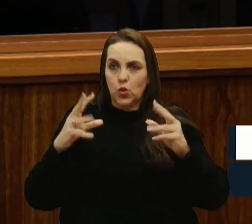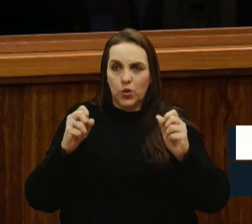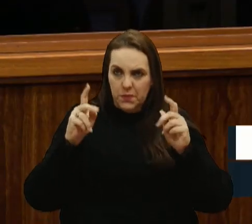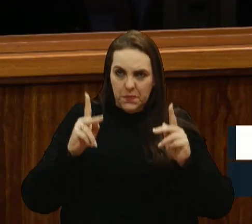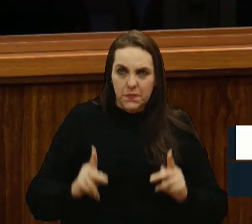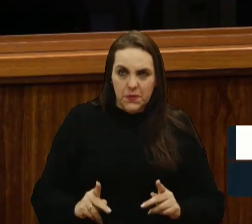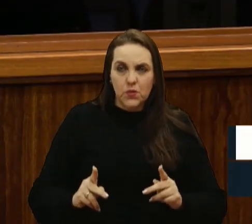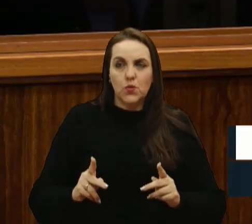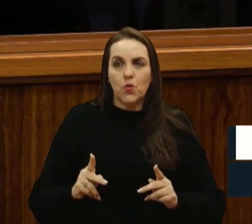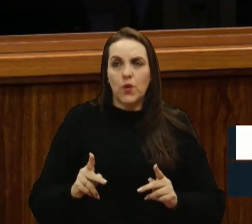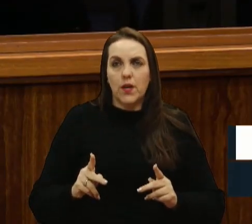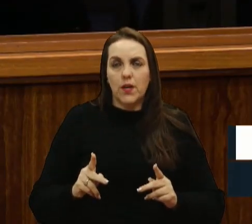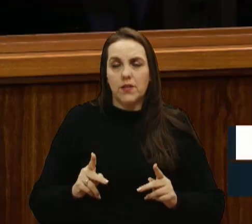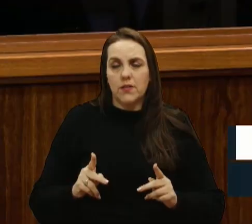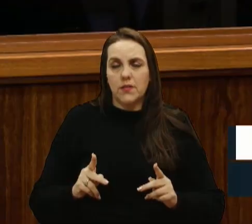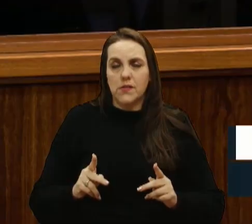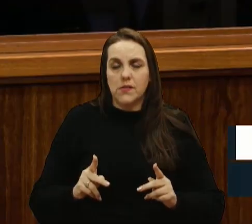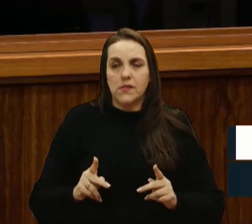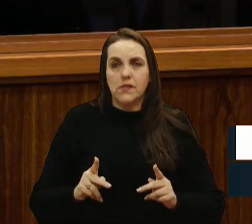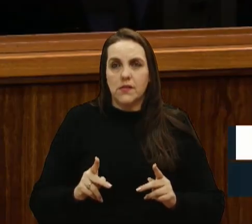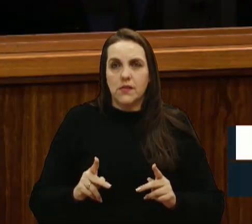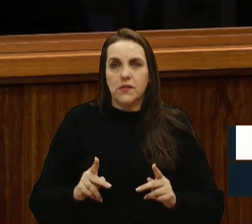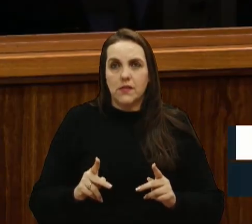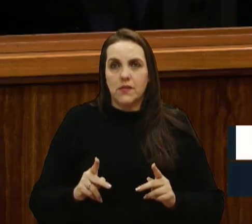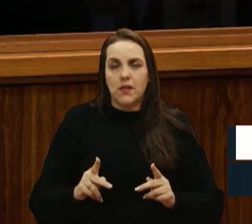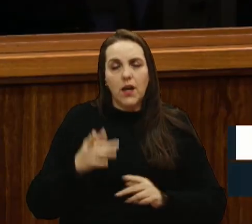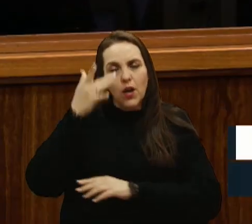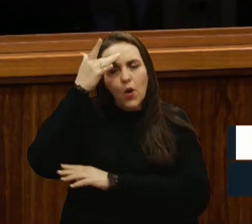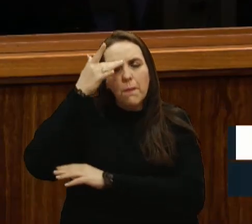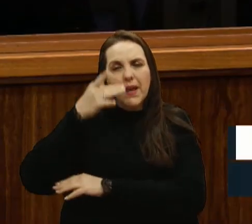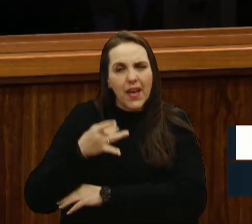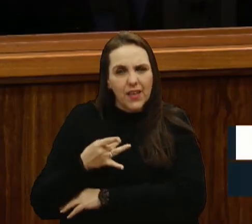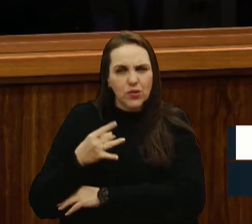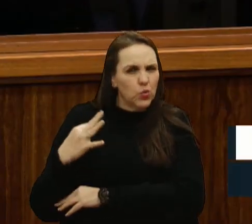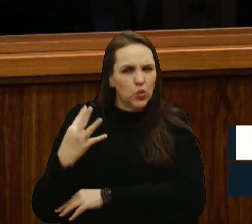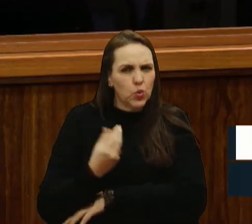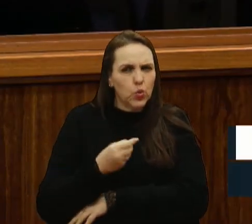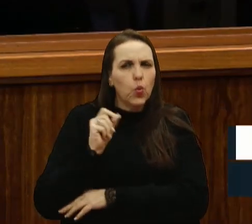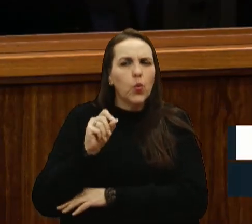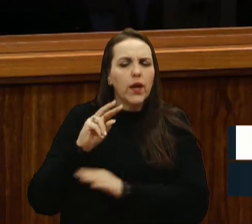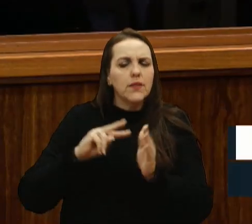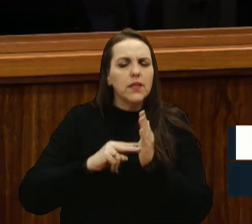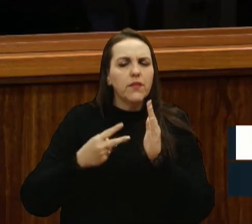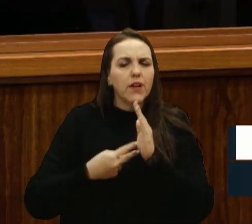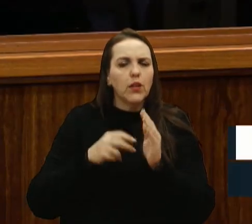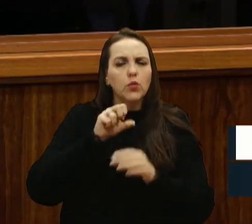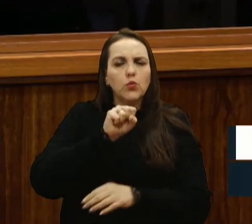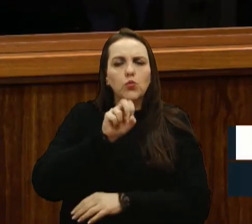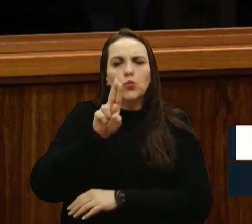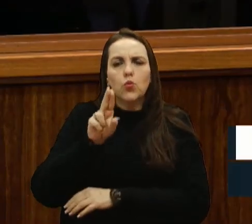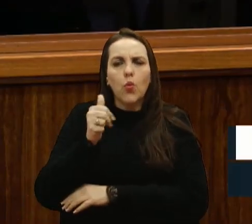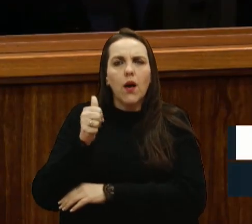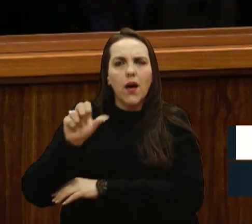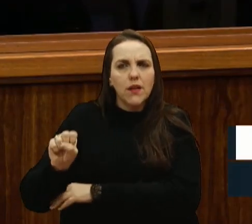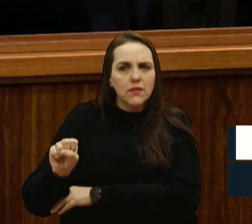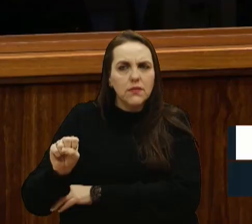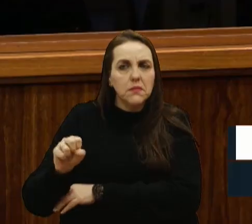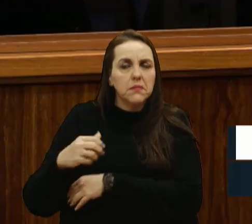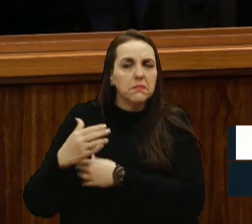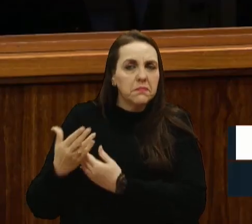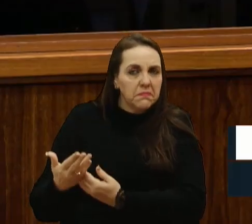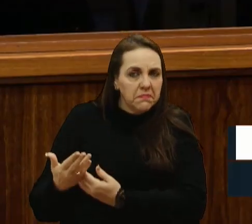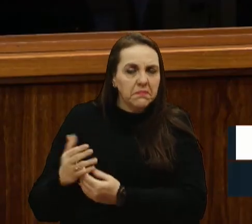ainda tem, e eu me incluo nessas, toda a compreensão do SUAS. O fato é que a base